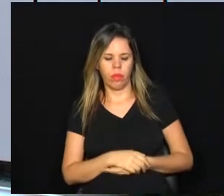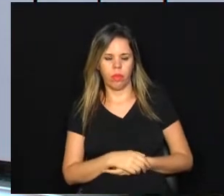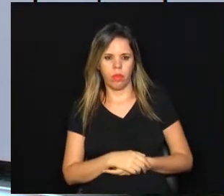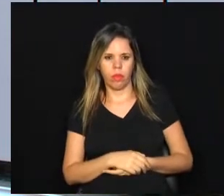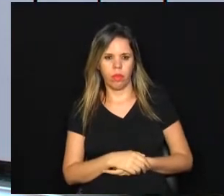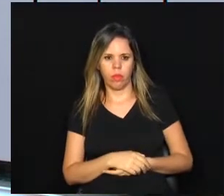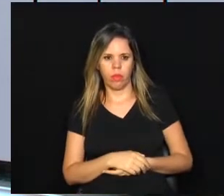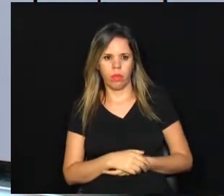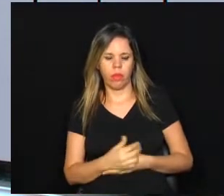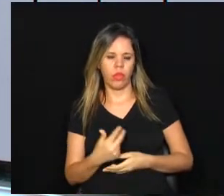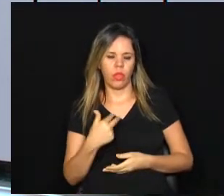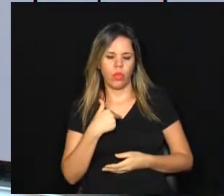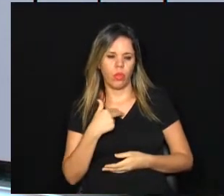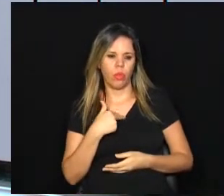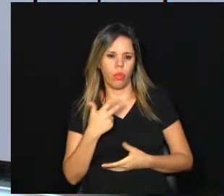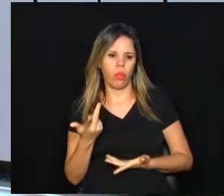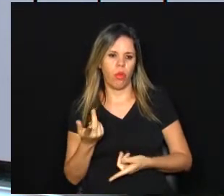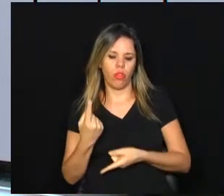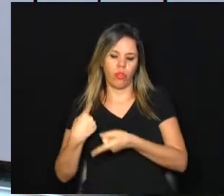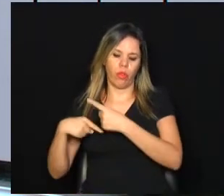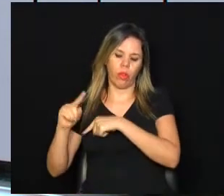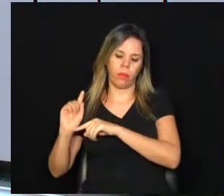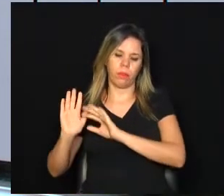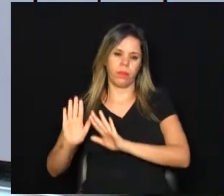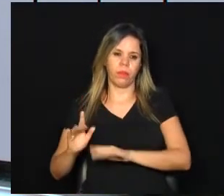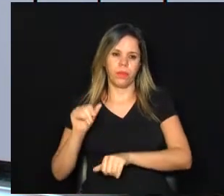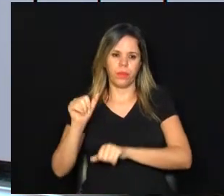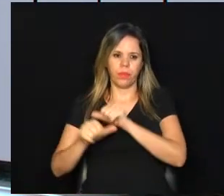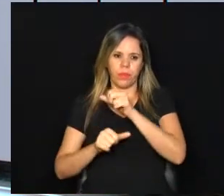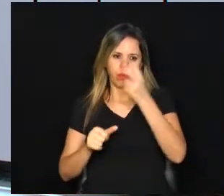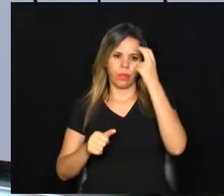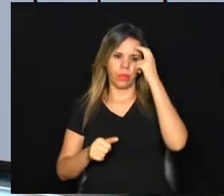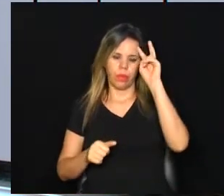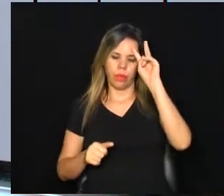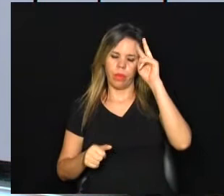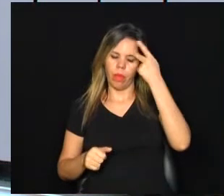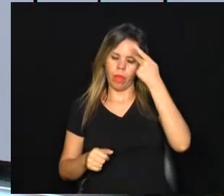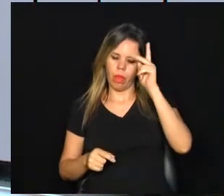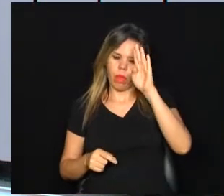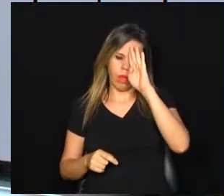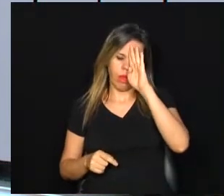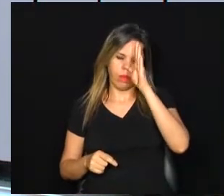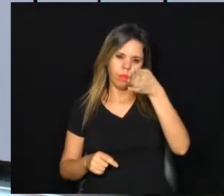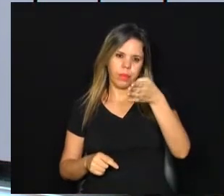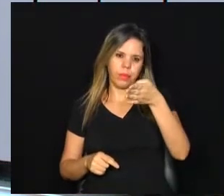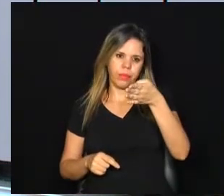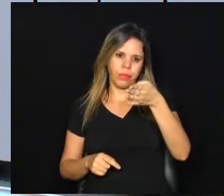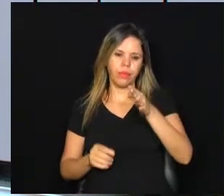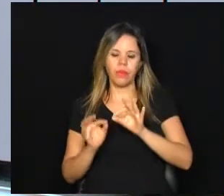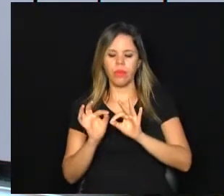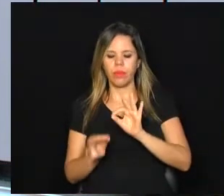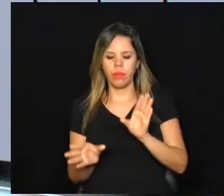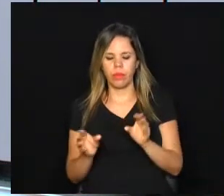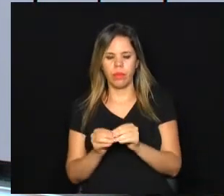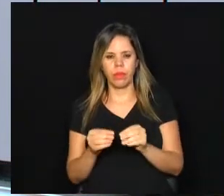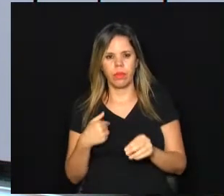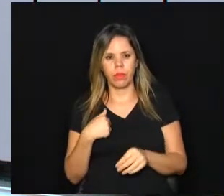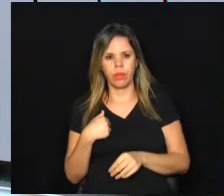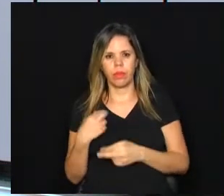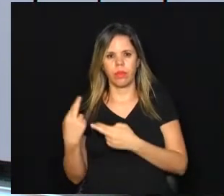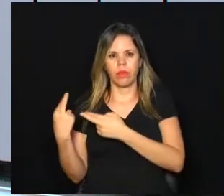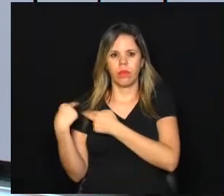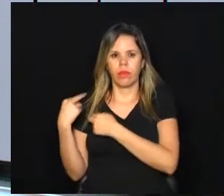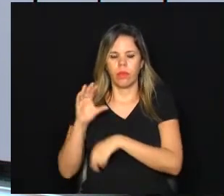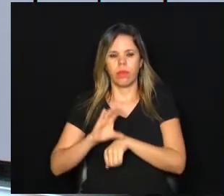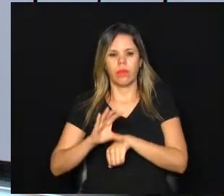podemos arrefecer. Essa mudança de cultura é fundamental. Só para não me estender, eu coordenei um curso